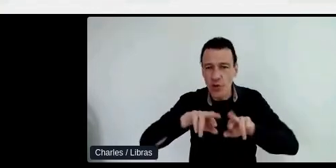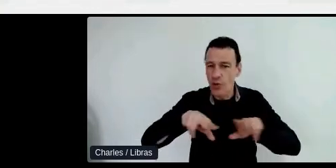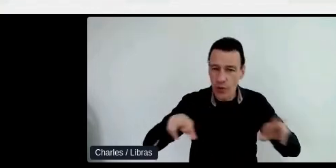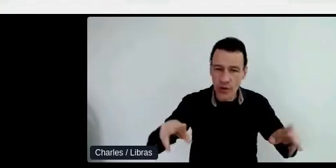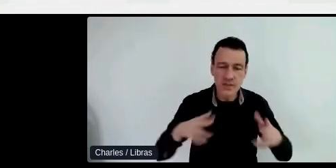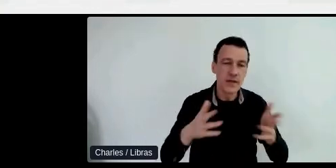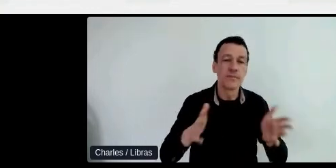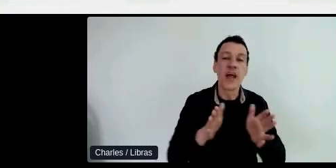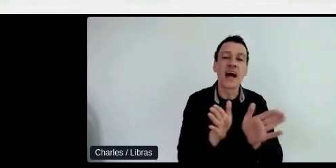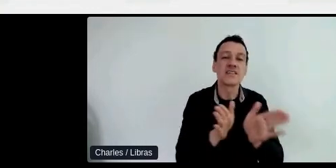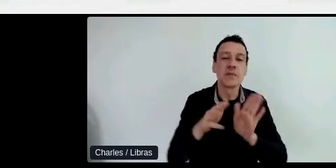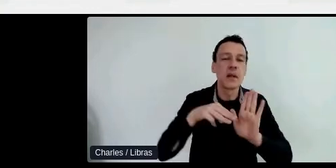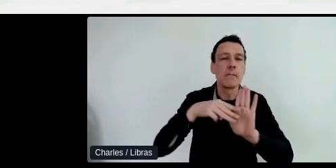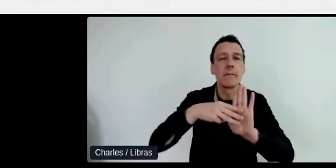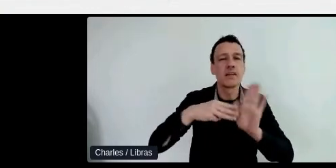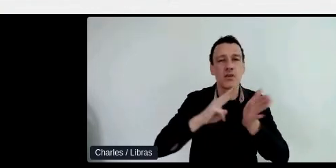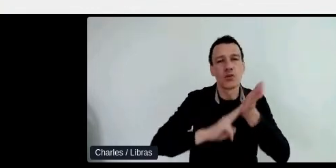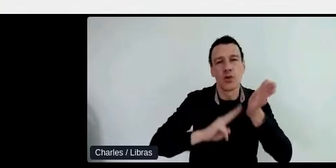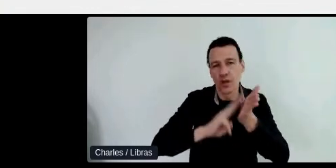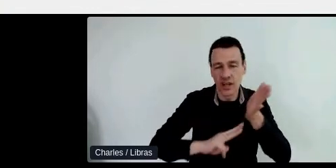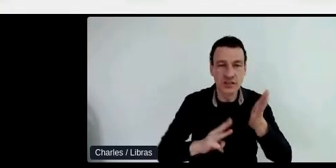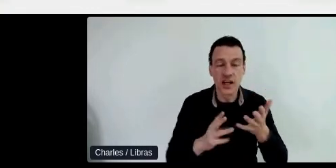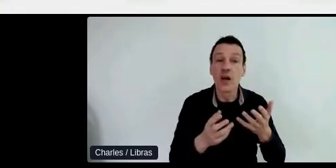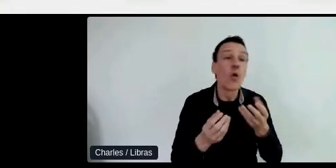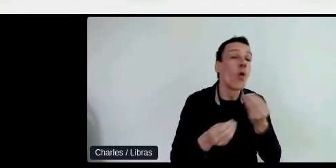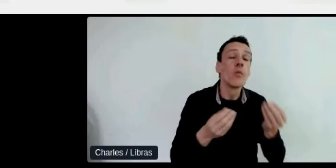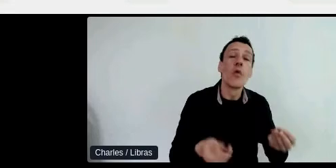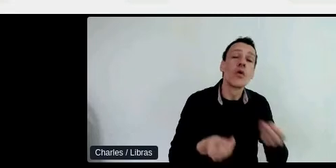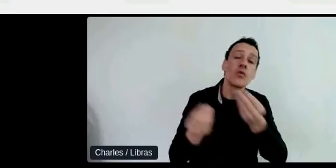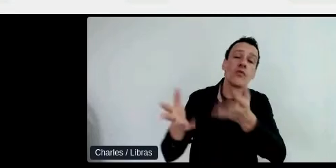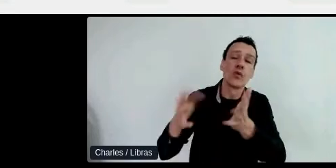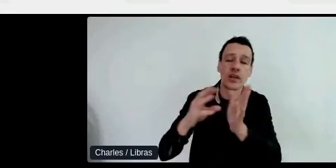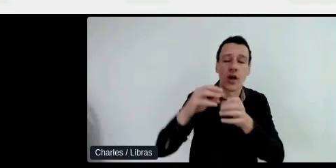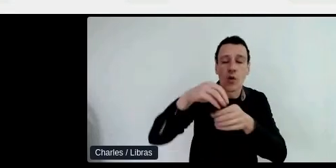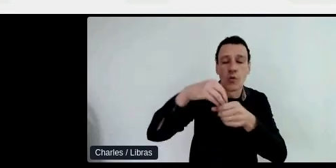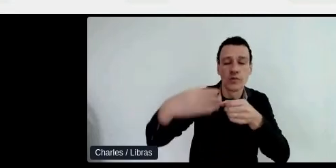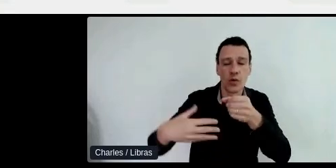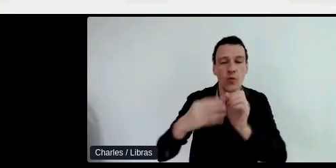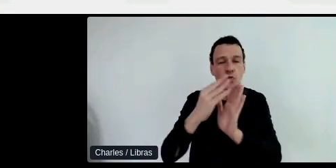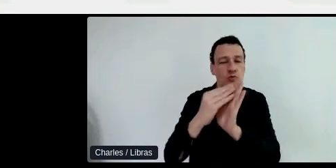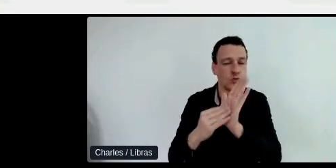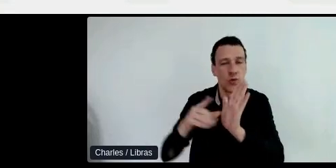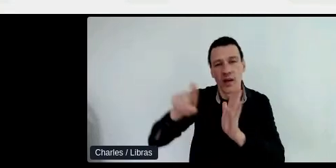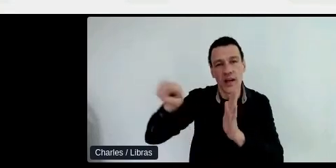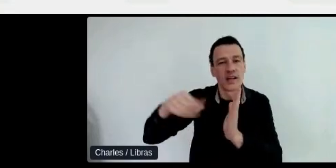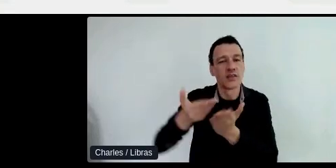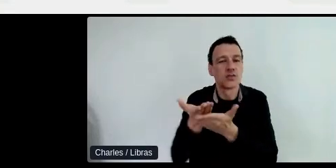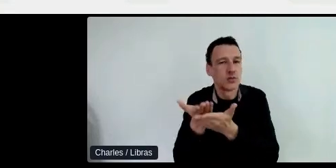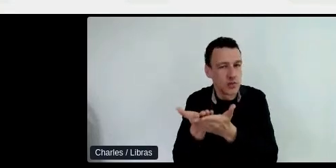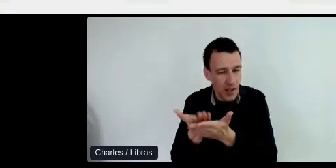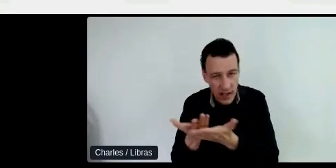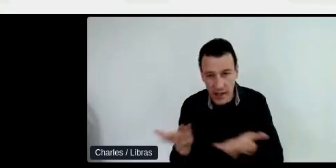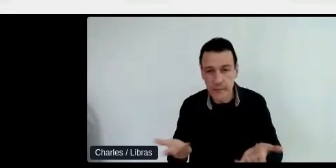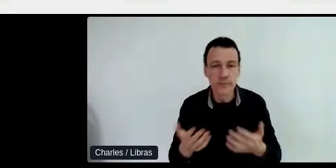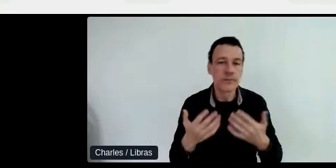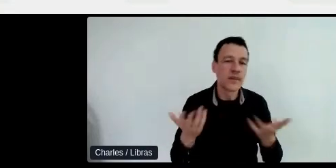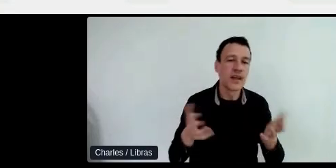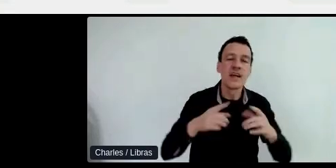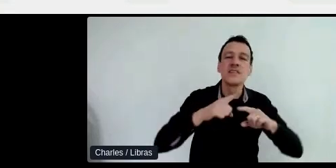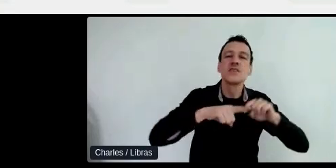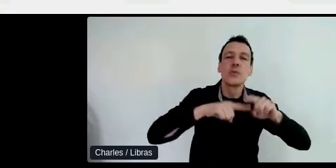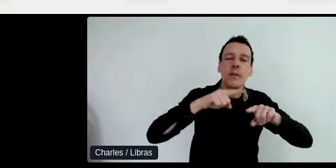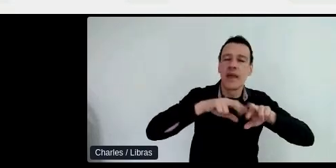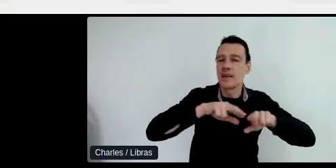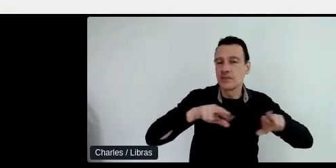pessoas terem acesso a conteúdos para estudar e tudo mais, instrumentos para que facilite a vida das pessoas que precisam utilizar